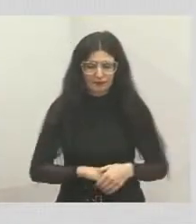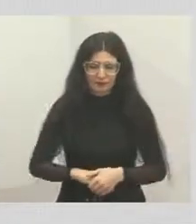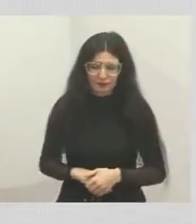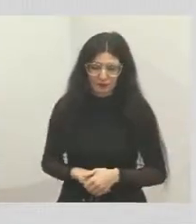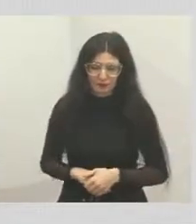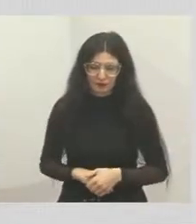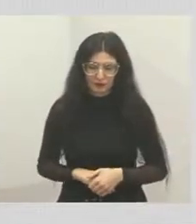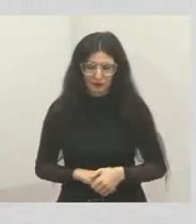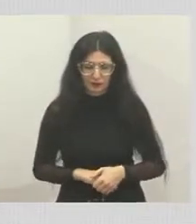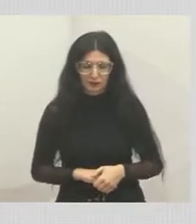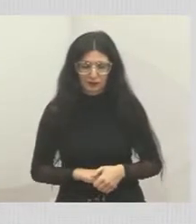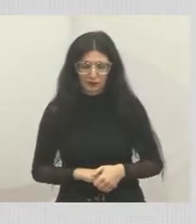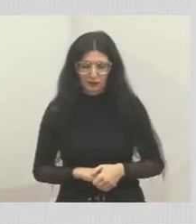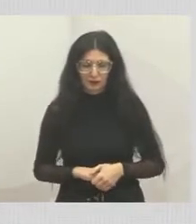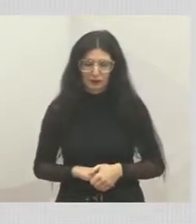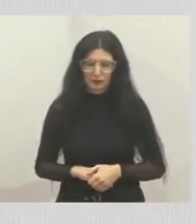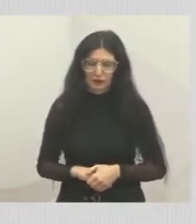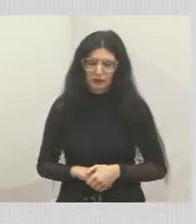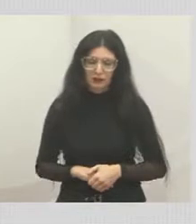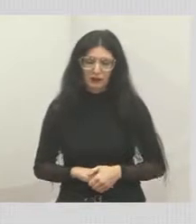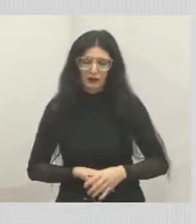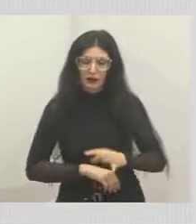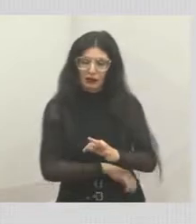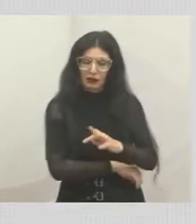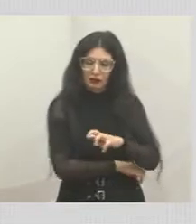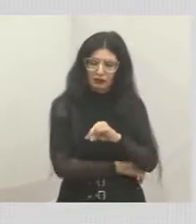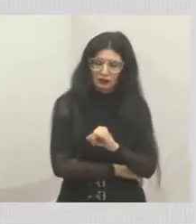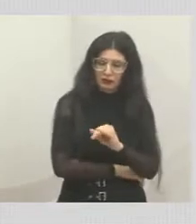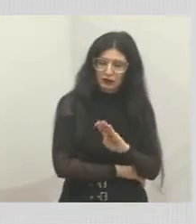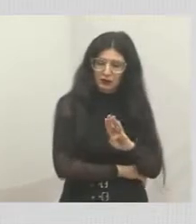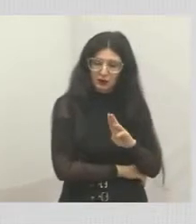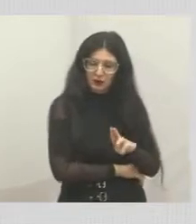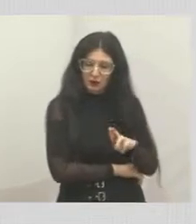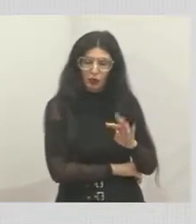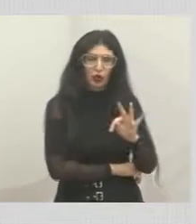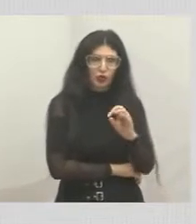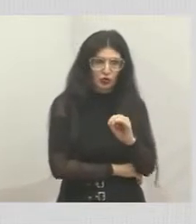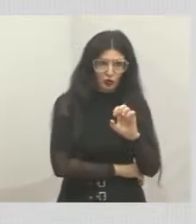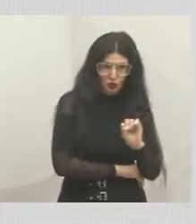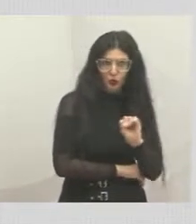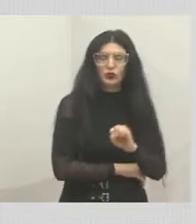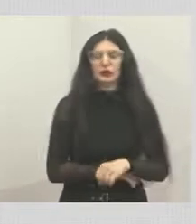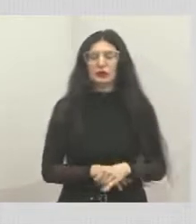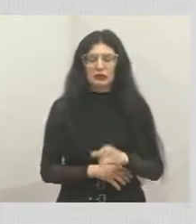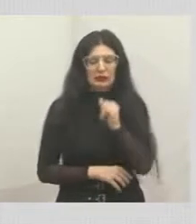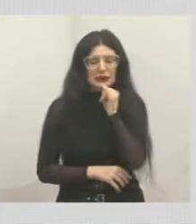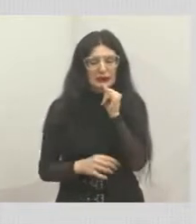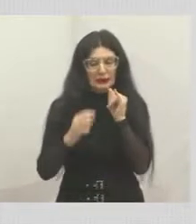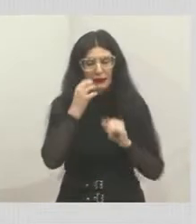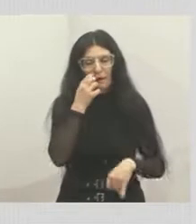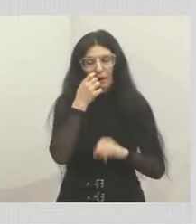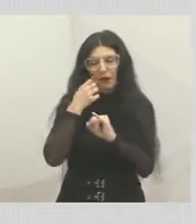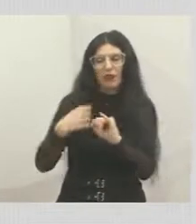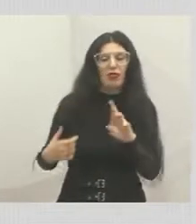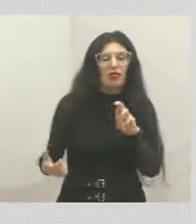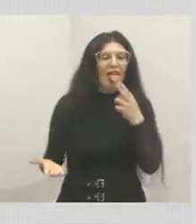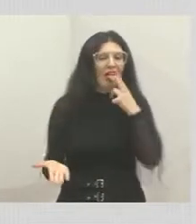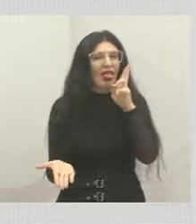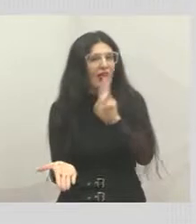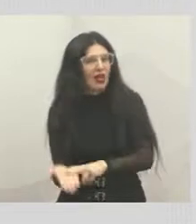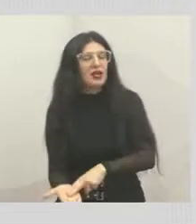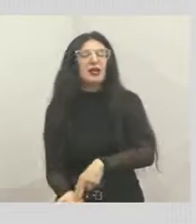tributária, né? Na receita tributária, com alguns exemplos, posso colocar para vocês, como imposto de renda,